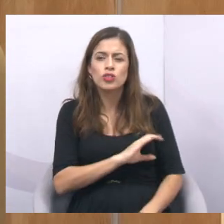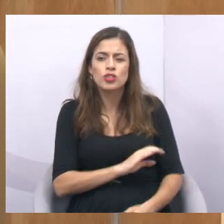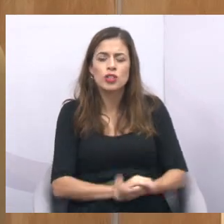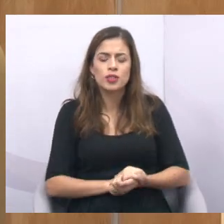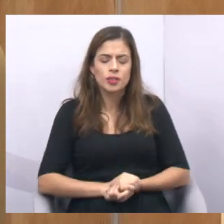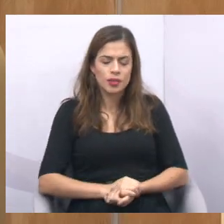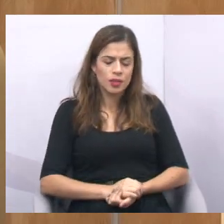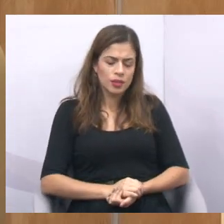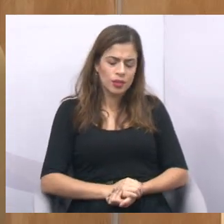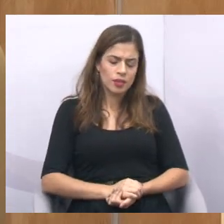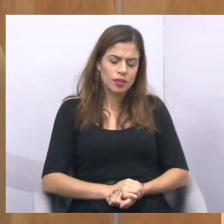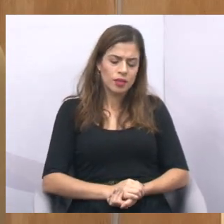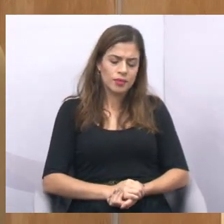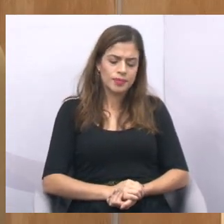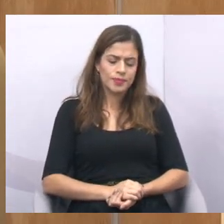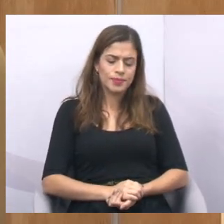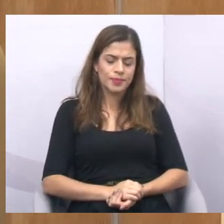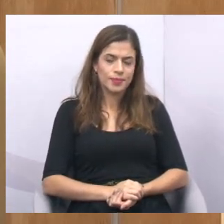Mas